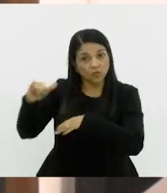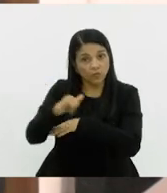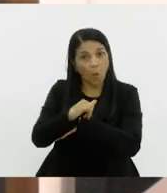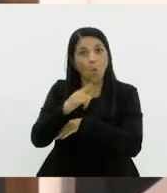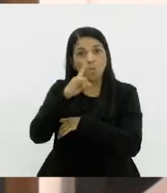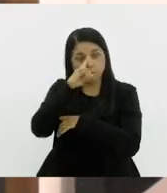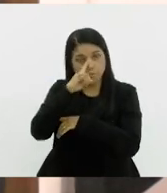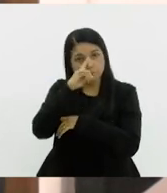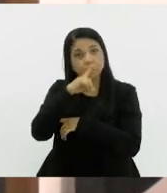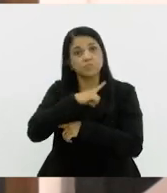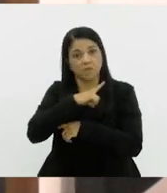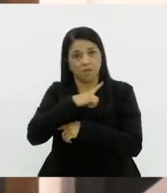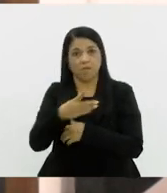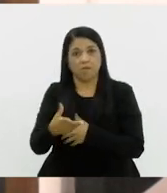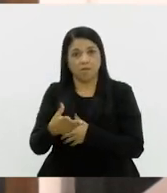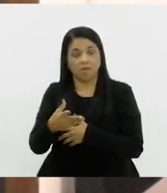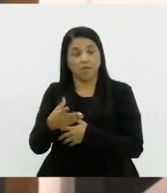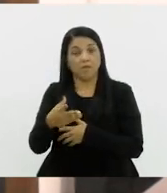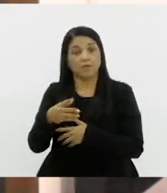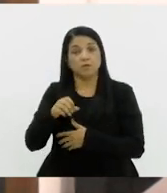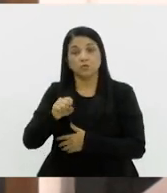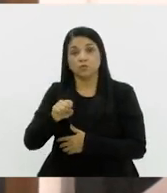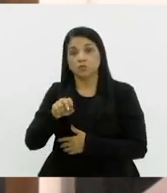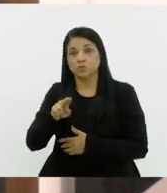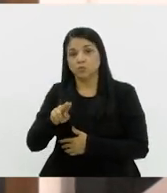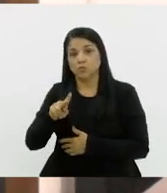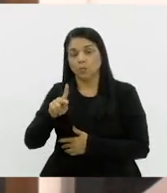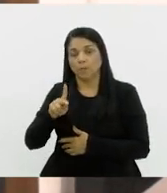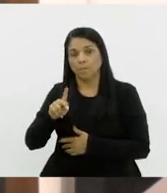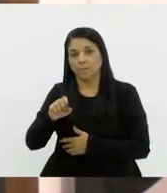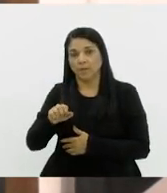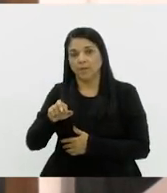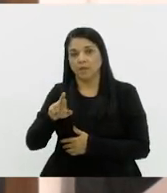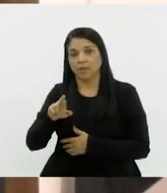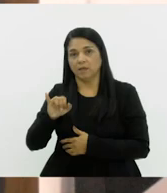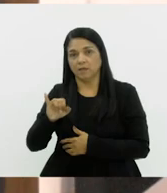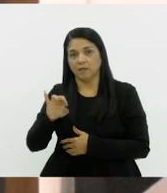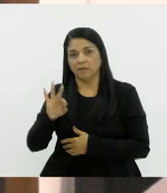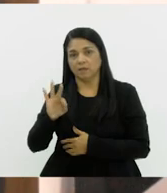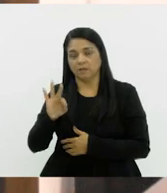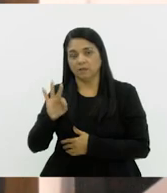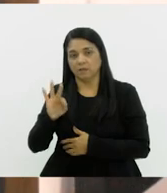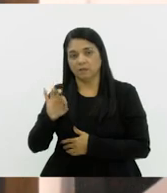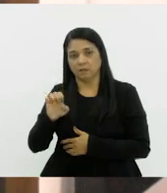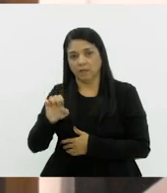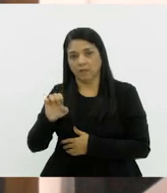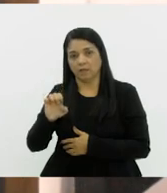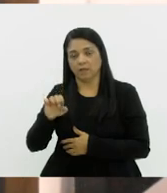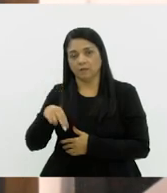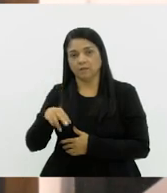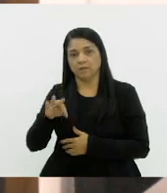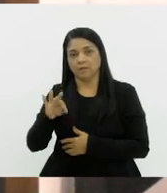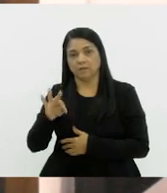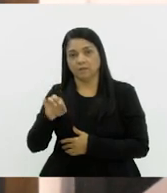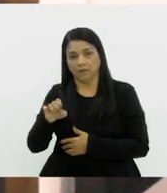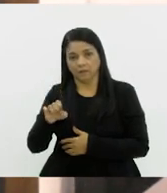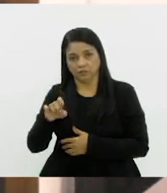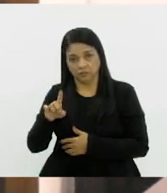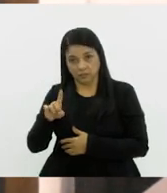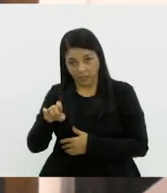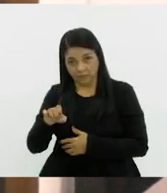reportado pelo superintendente do aeroporto de Jacarepaguá. Então, nós estamos não só com um problema de